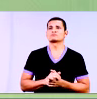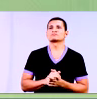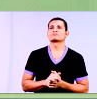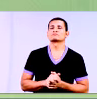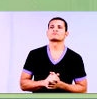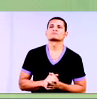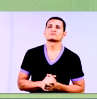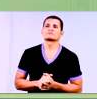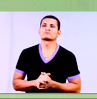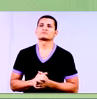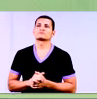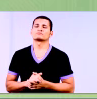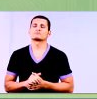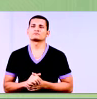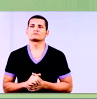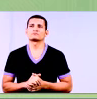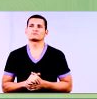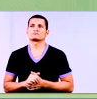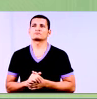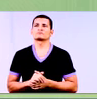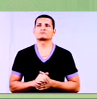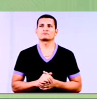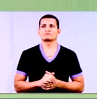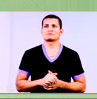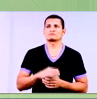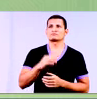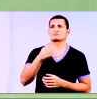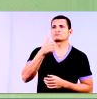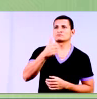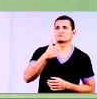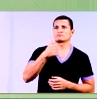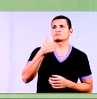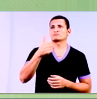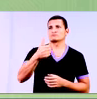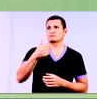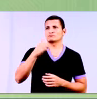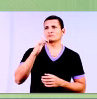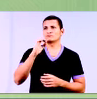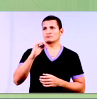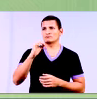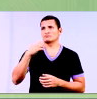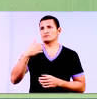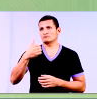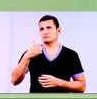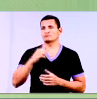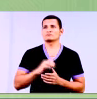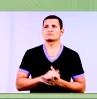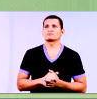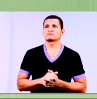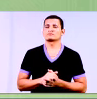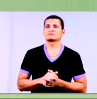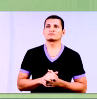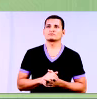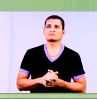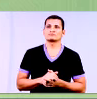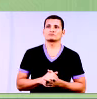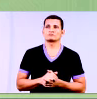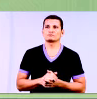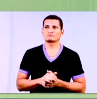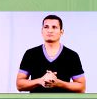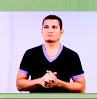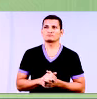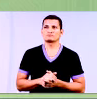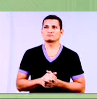os dígitos desse número que eu quero converter, e vou repetindo aqui, ó, 1, 1, 0 e 1, 0 e 1. Depois eu vou